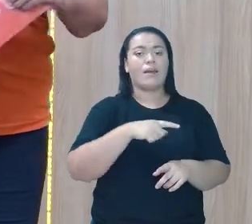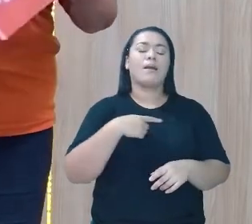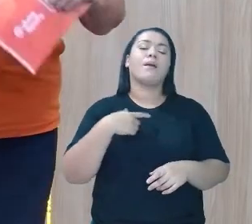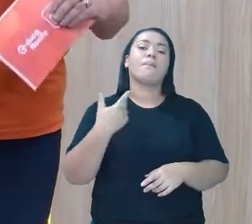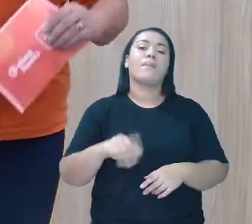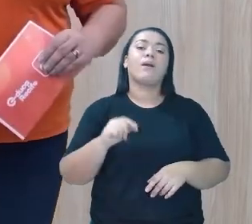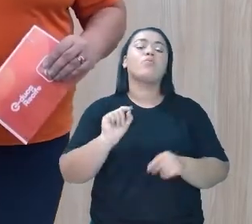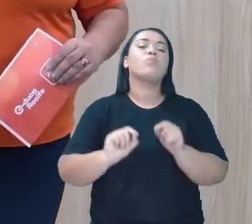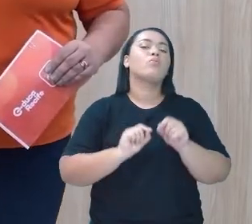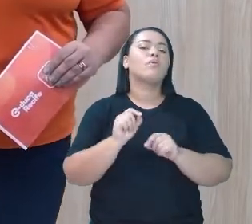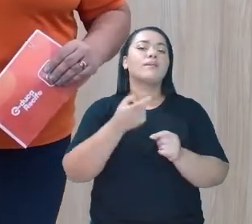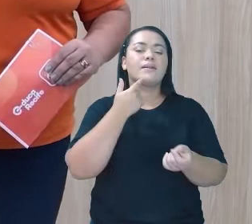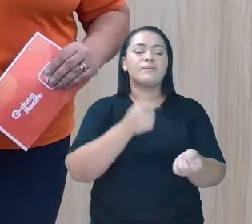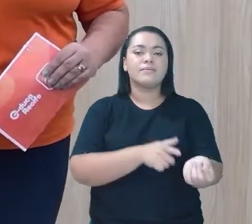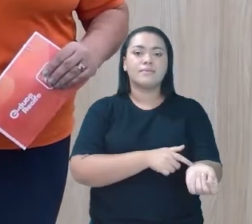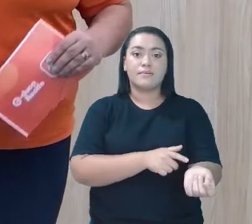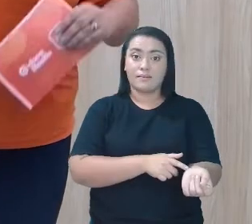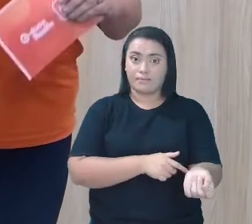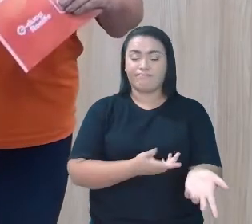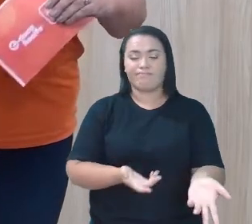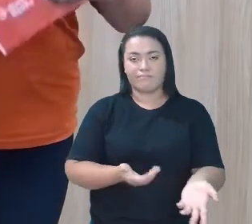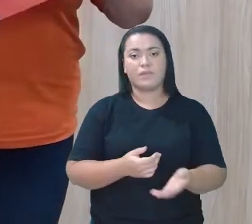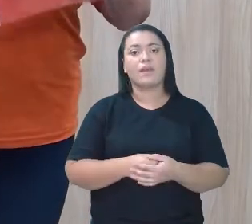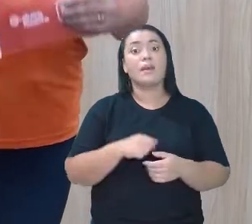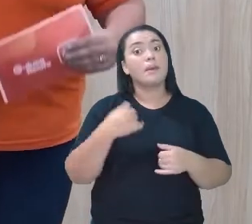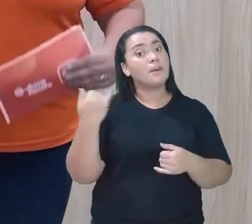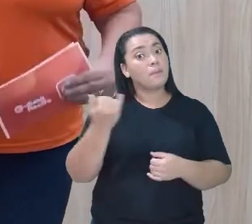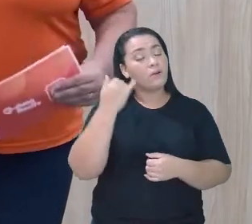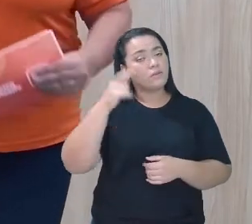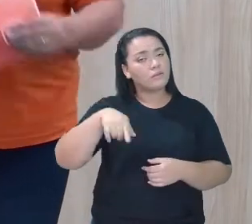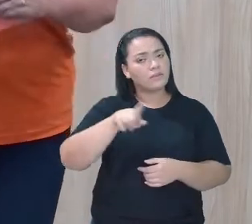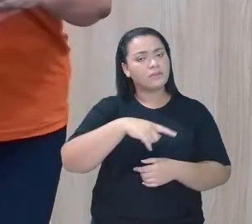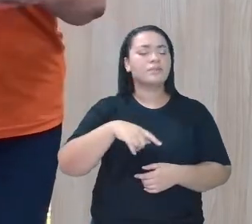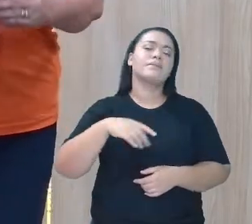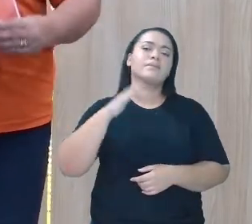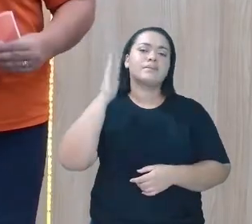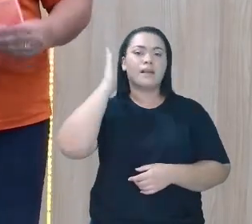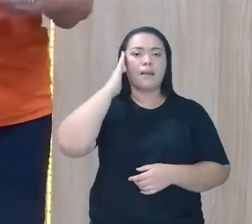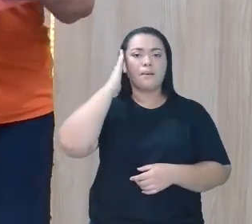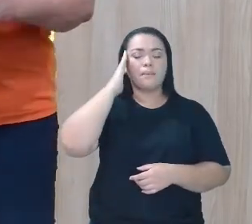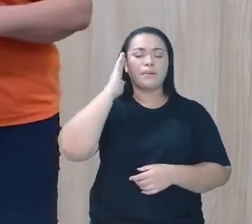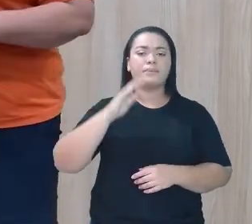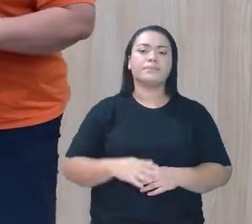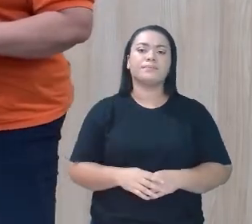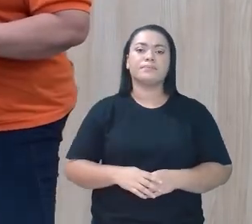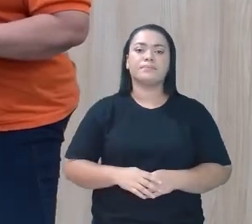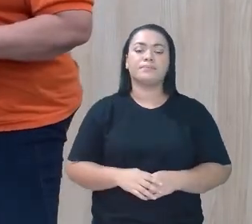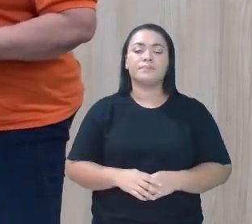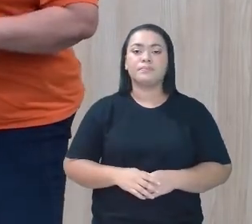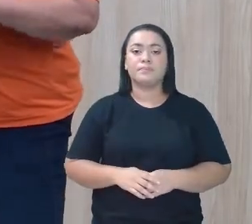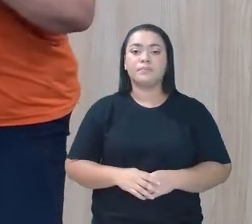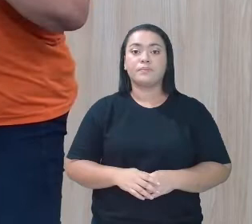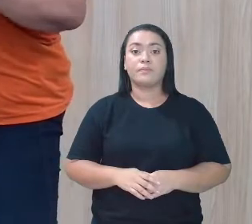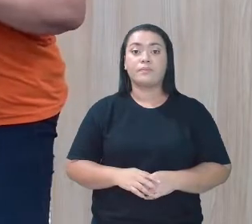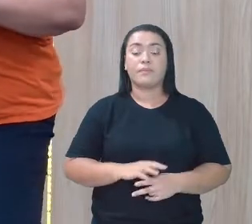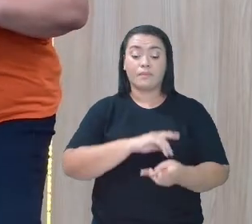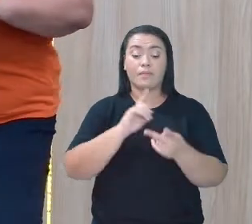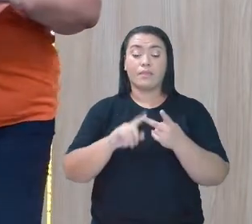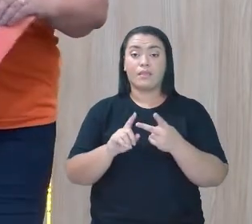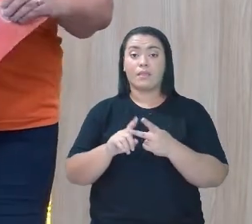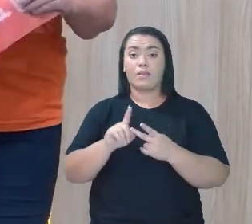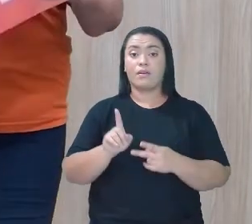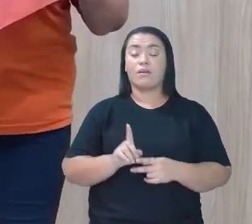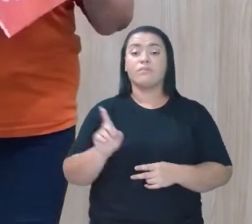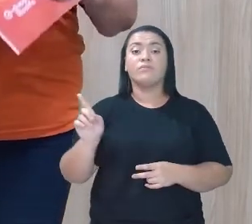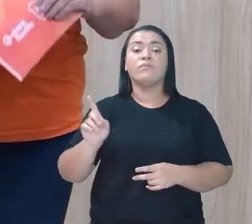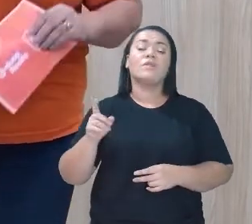e é muito importante que vocês fiquem sabendo, né? Além de conhecer, vocês vão poder também falar para outras pessoas. A